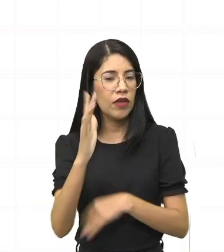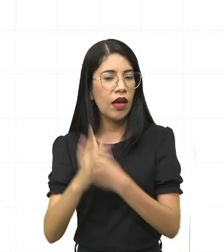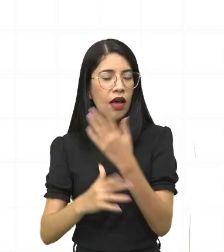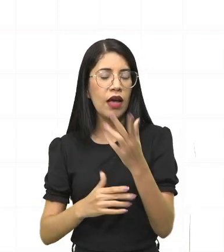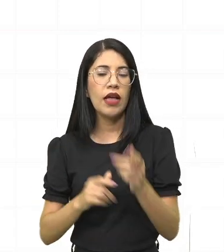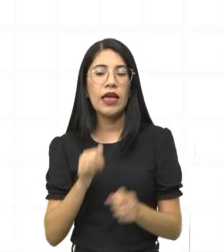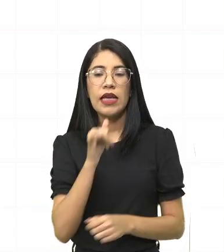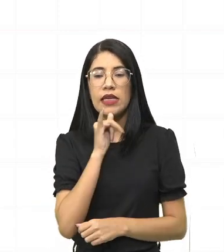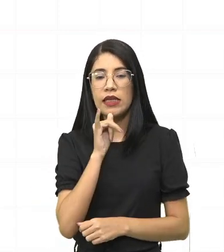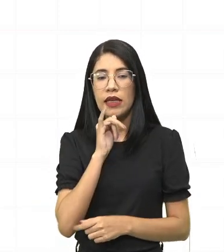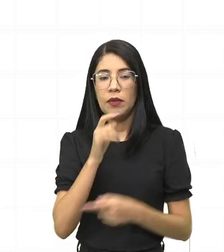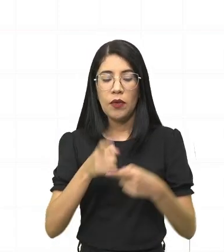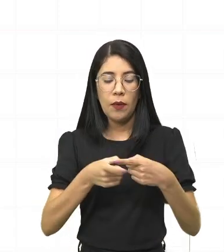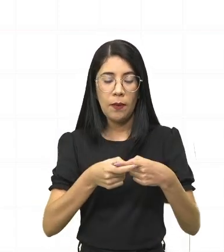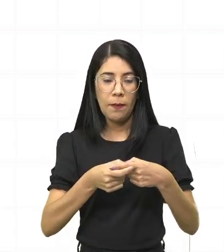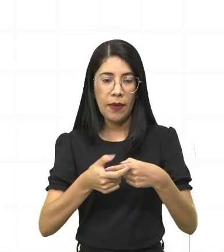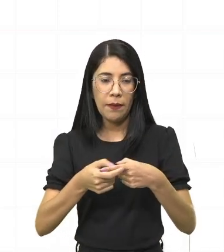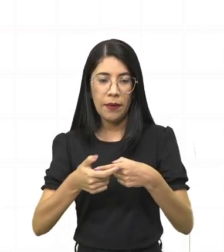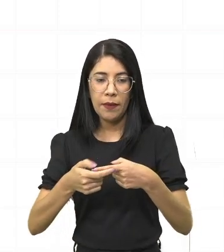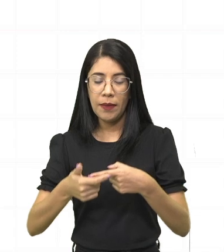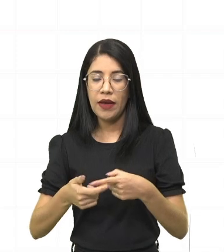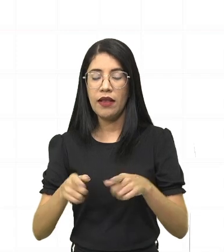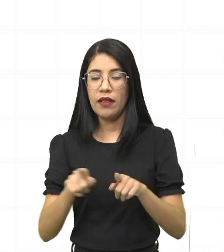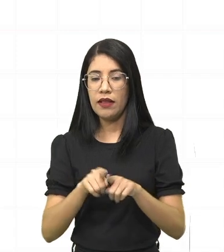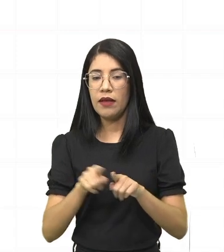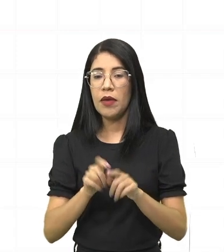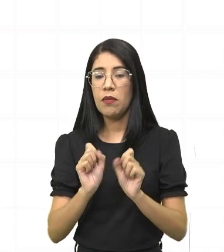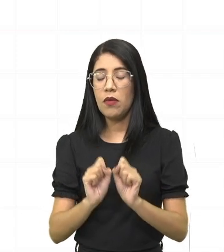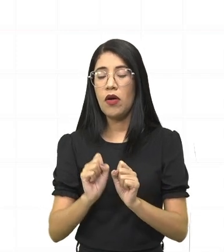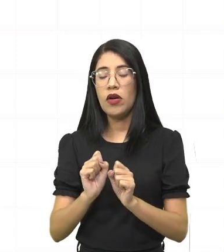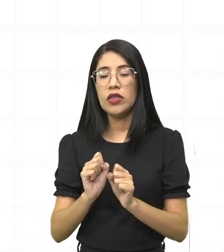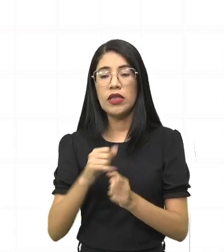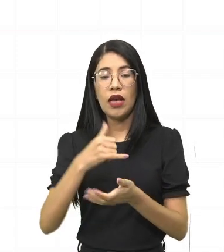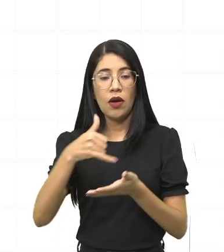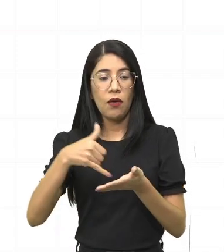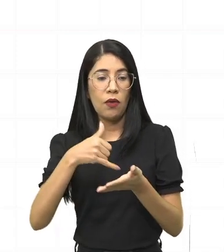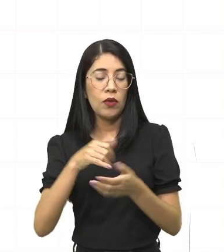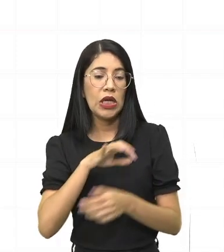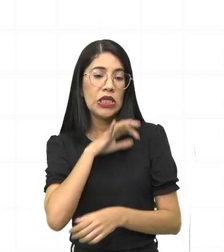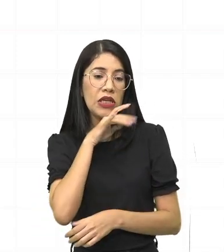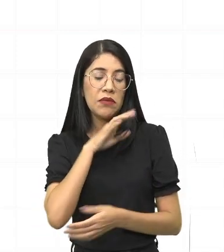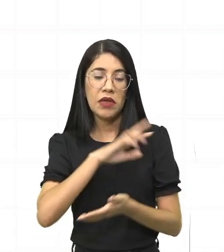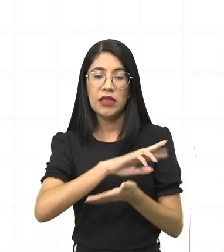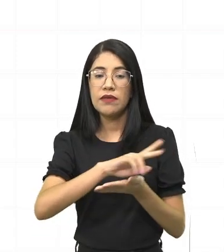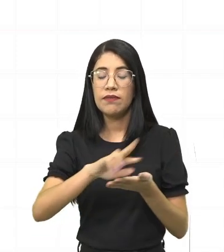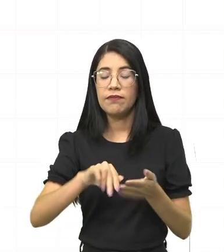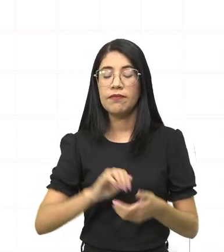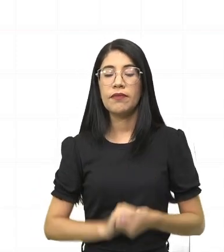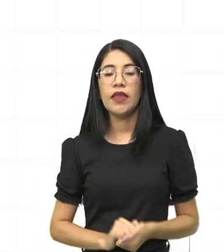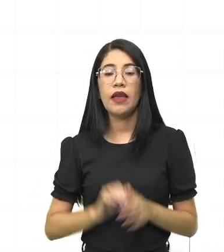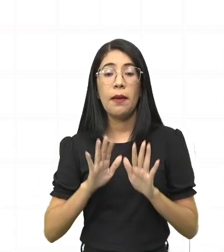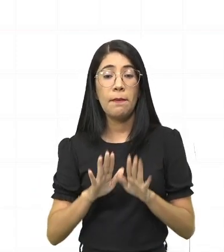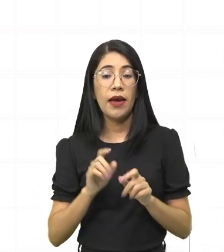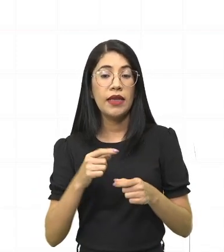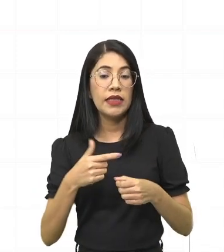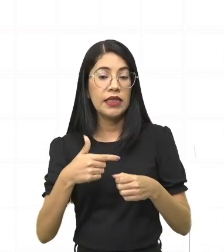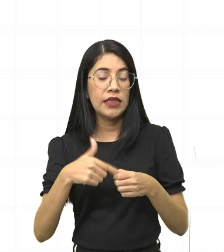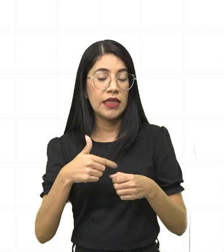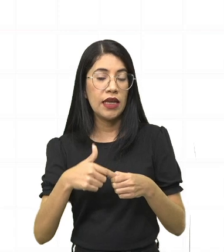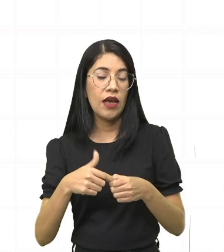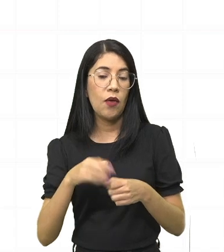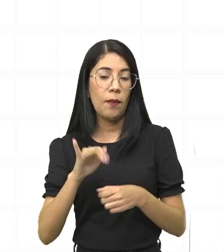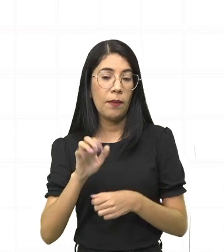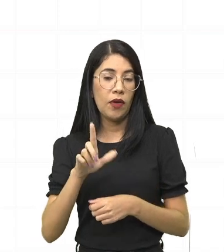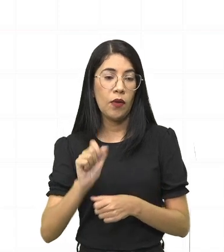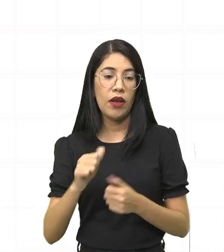nos amendoins, e ele pode ser extraído também de gordura animal. Nesse caso, o biodiesel ele serve